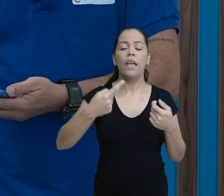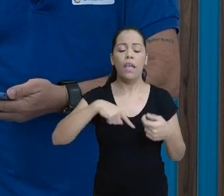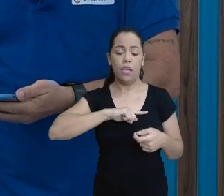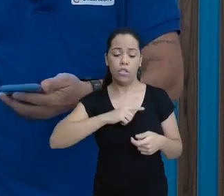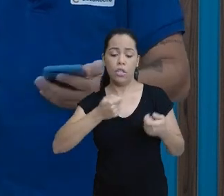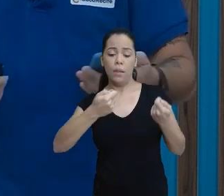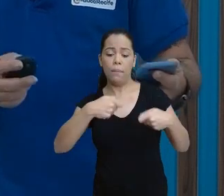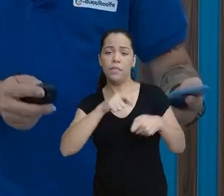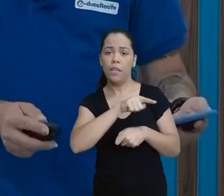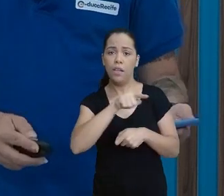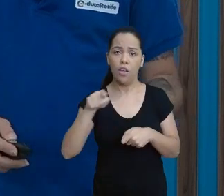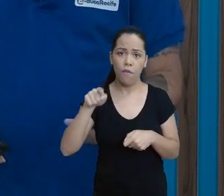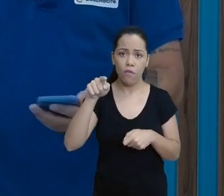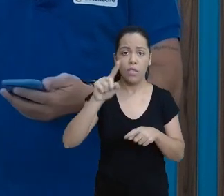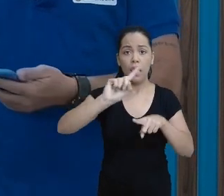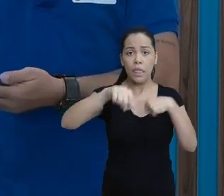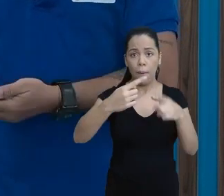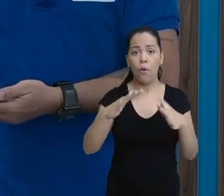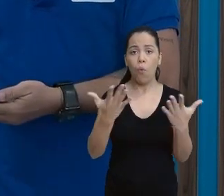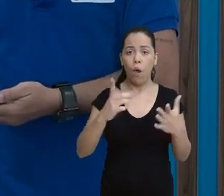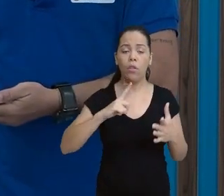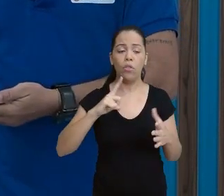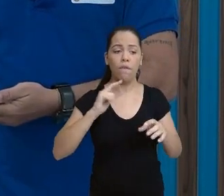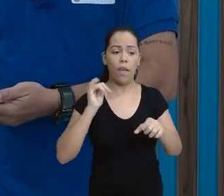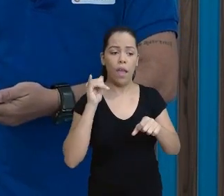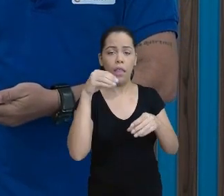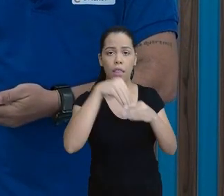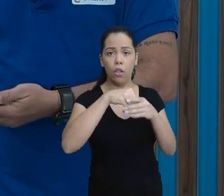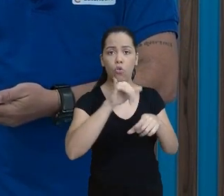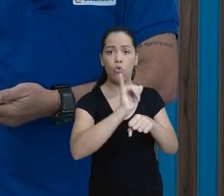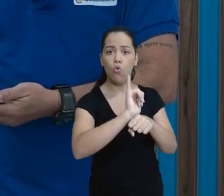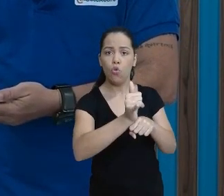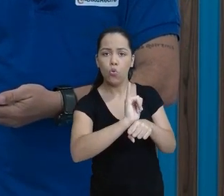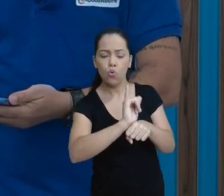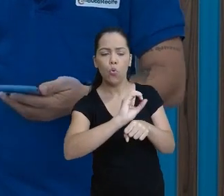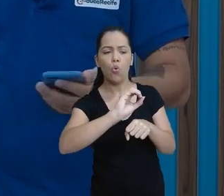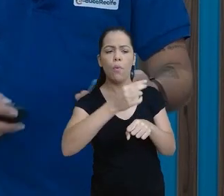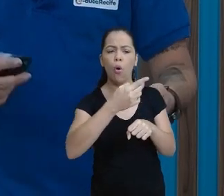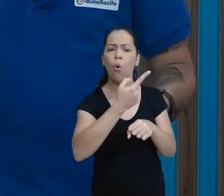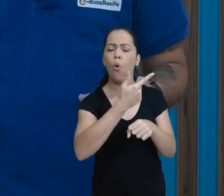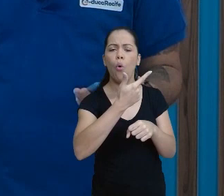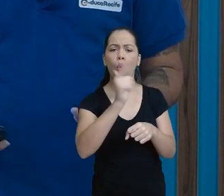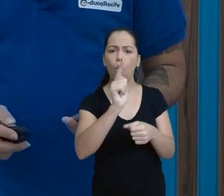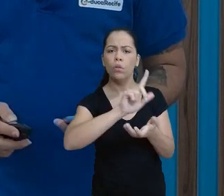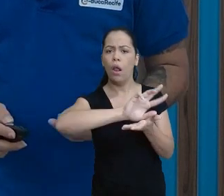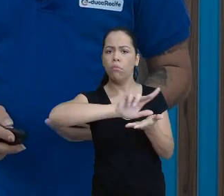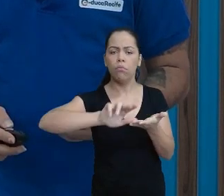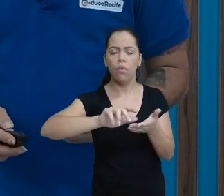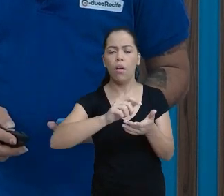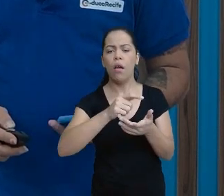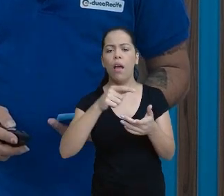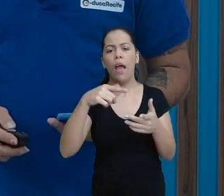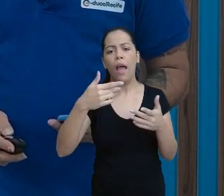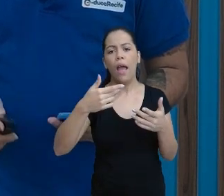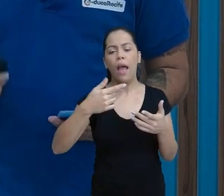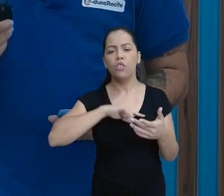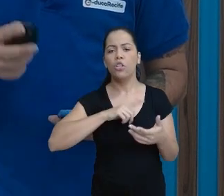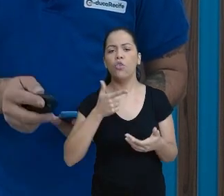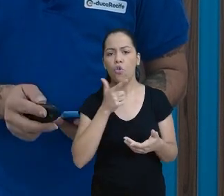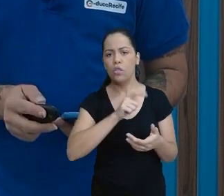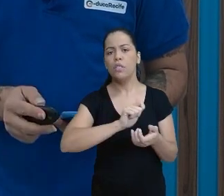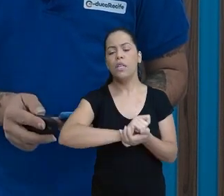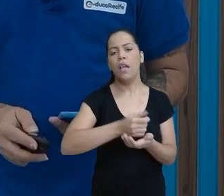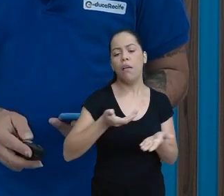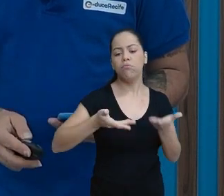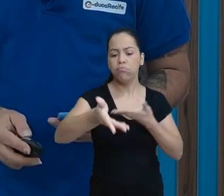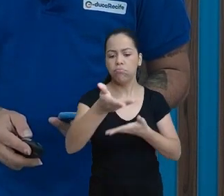outra plataforma, no YouTube ou em uma plataforma específica nossa, a gente consiga ter essa interação, tá certo? Então, seja